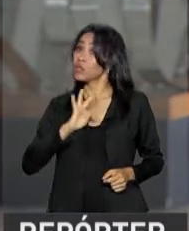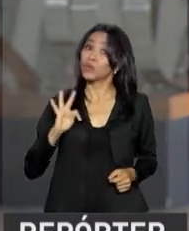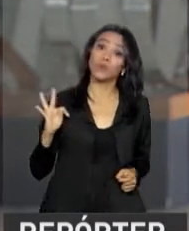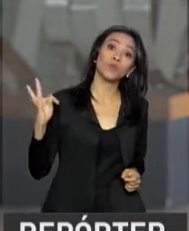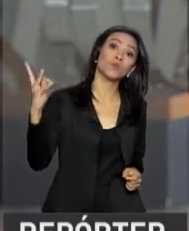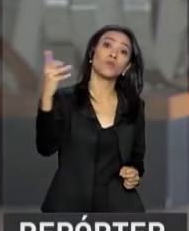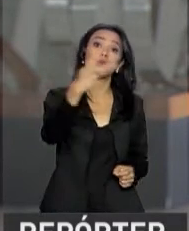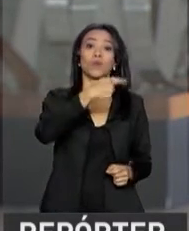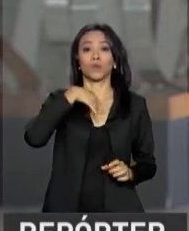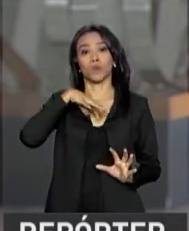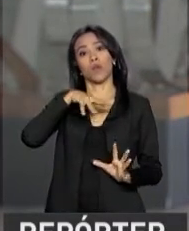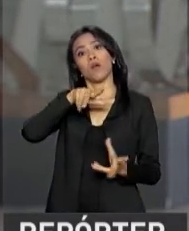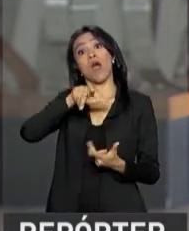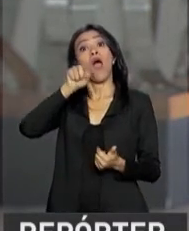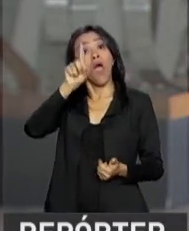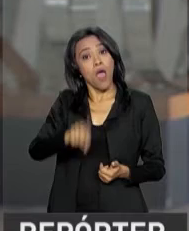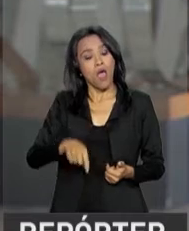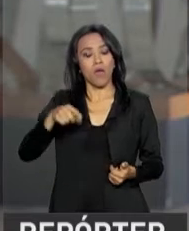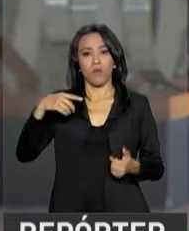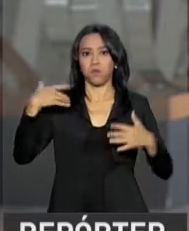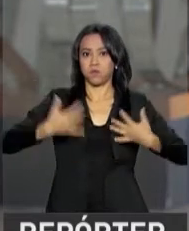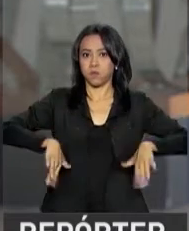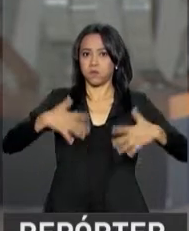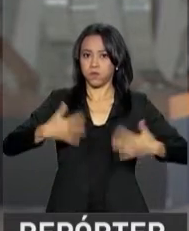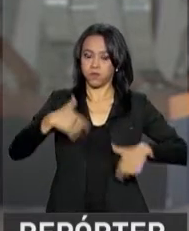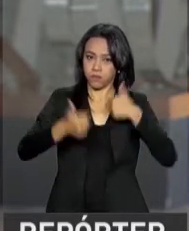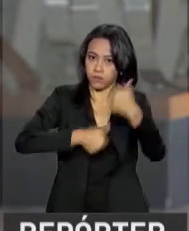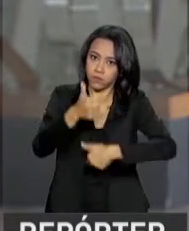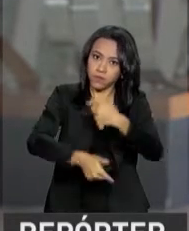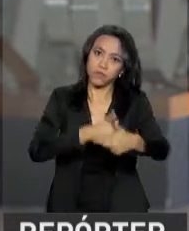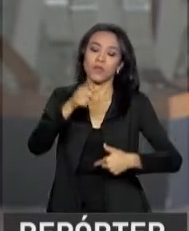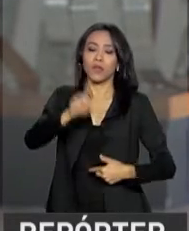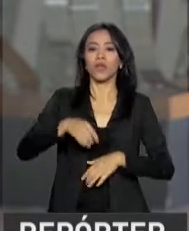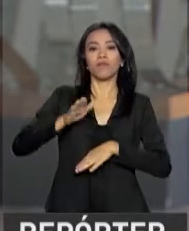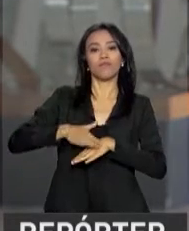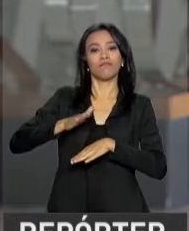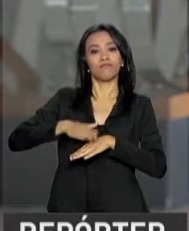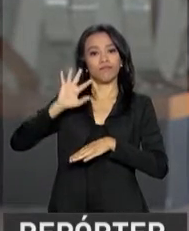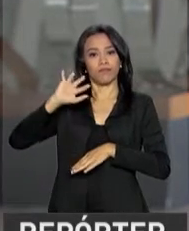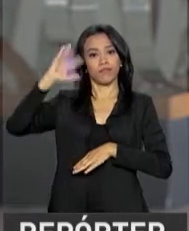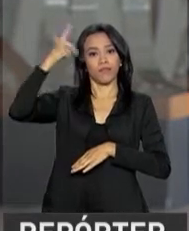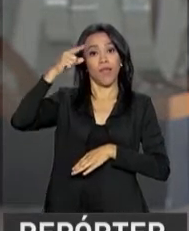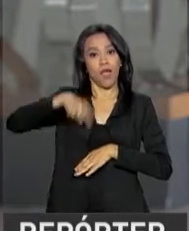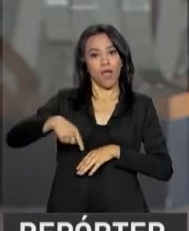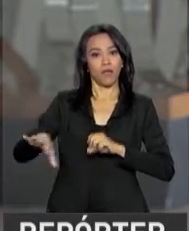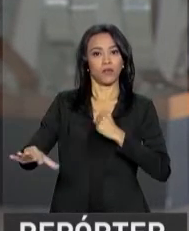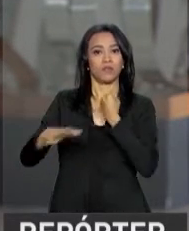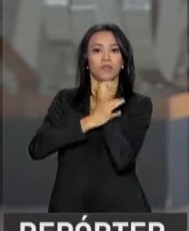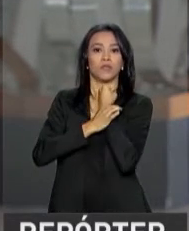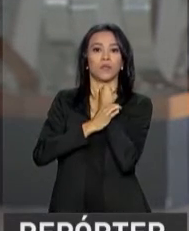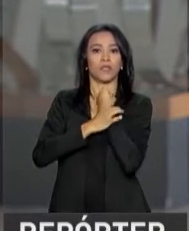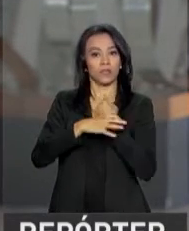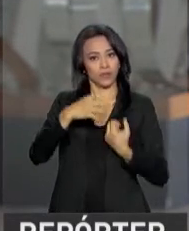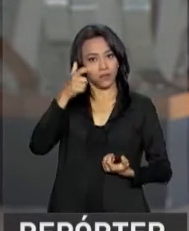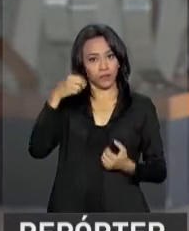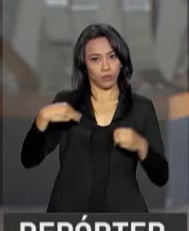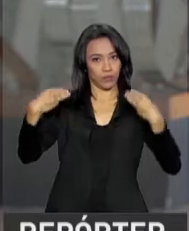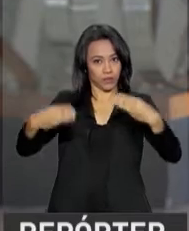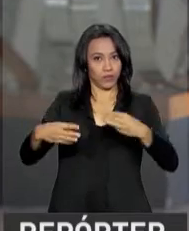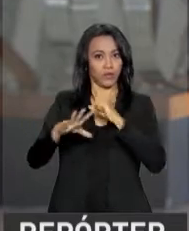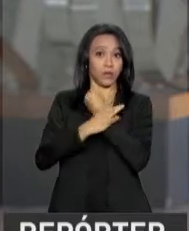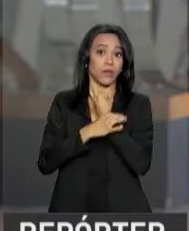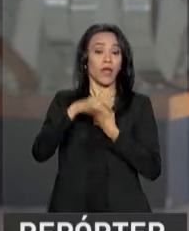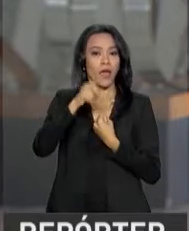uma operação muito grande e a iniciativa é do Ministério da Segurança Pública. O foco dessa operação é o compartilhamento de